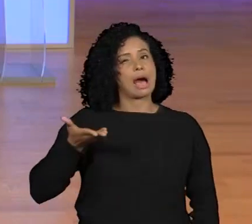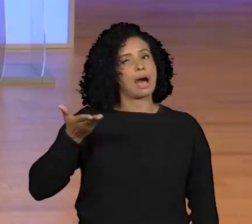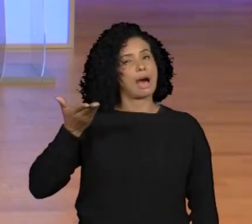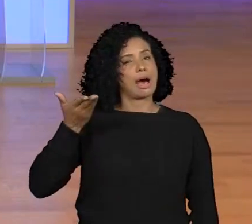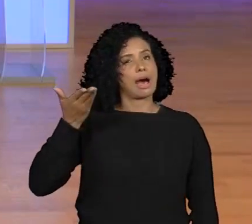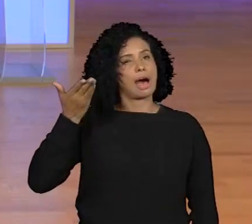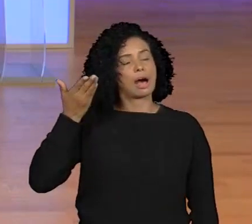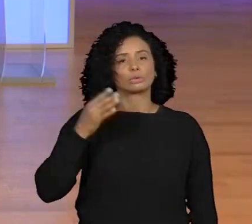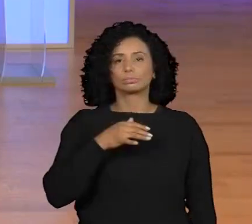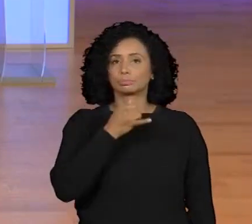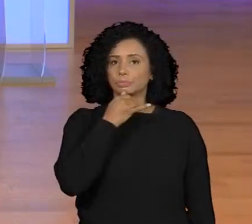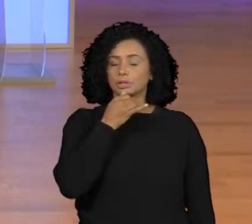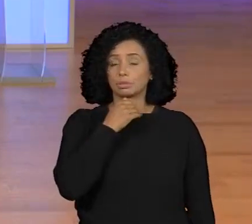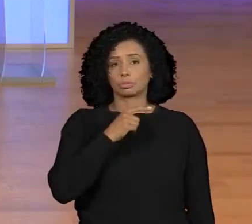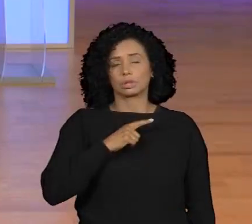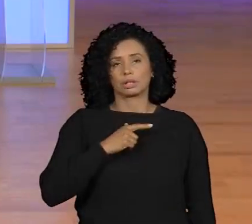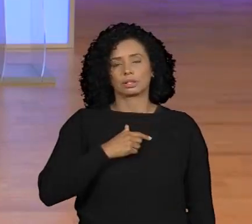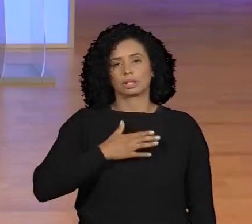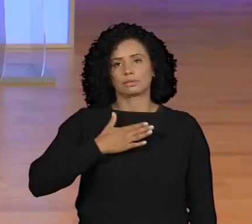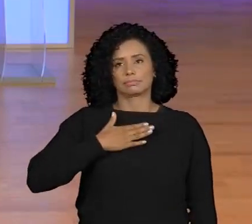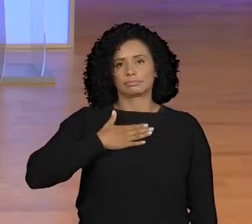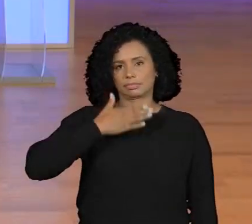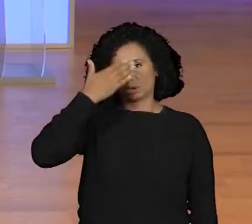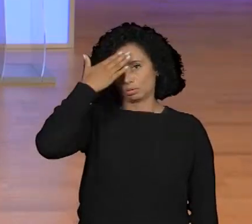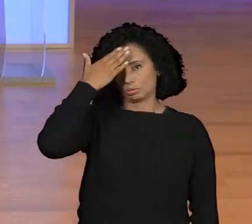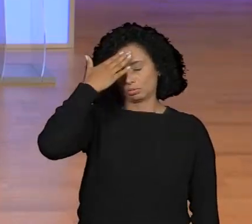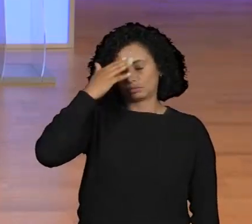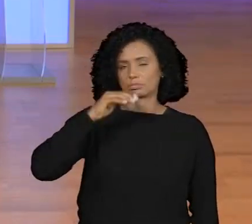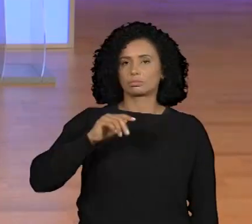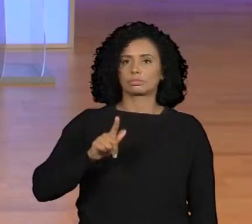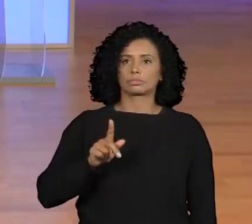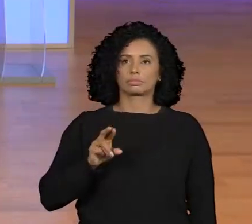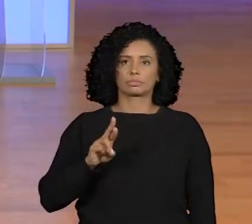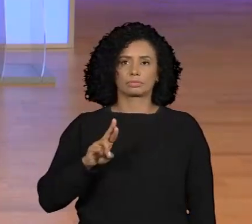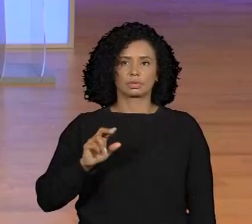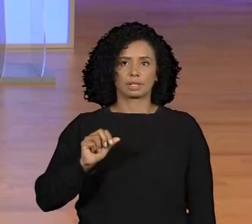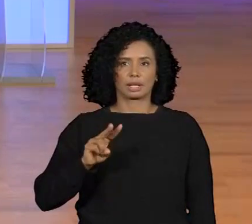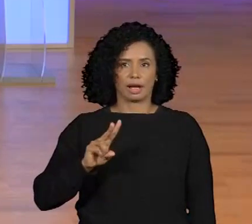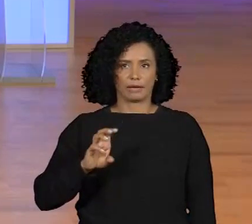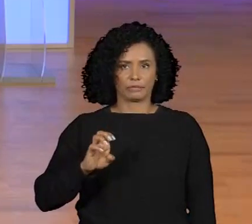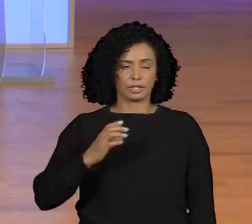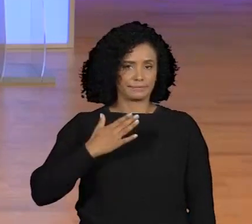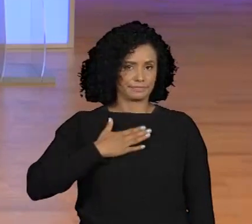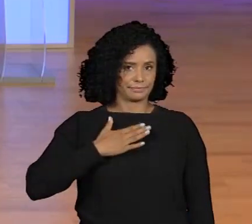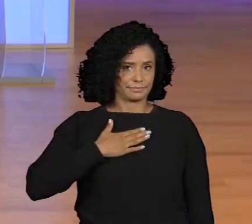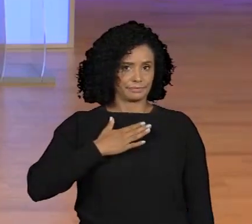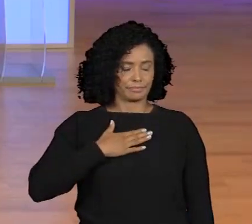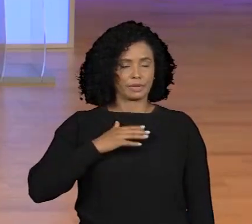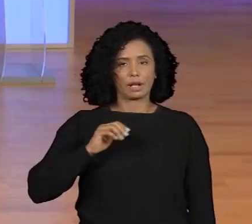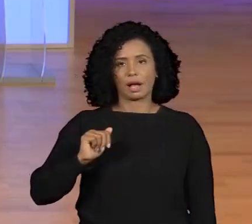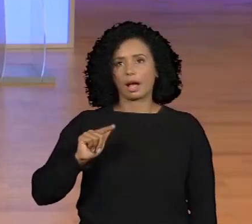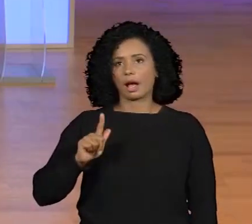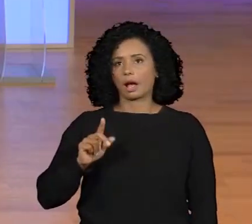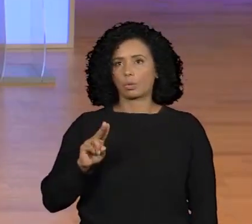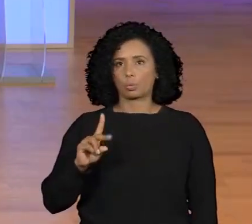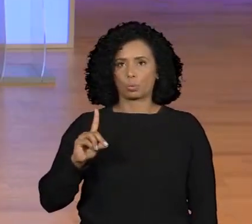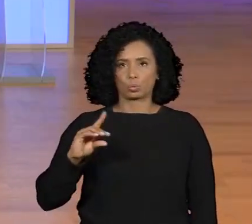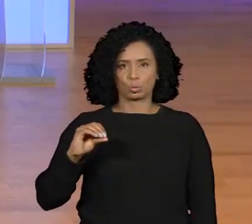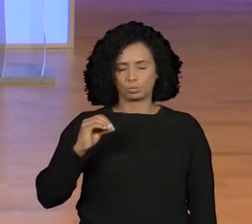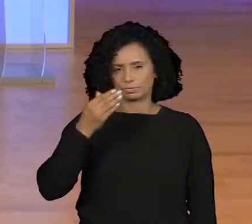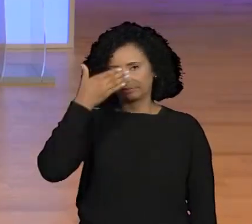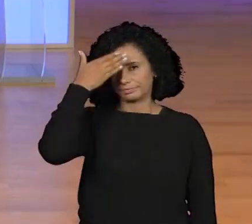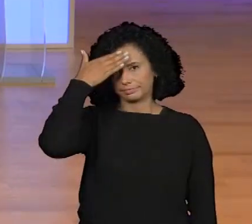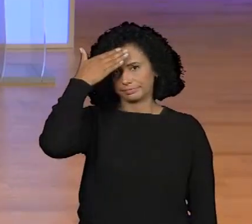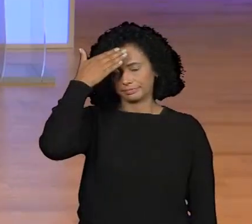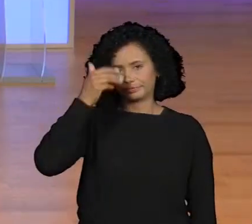a gente trabalha o agudo eo grave tá tem muita gente que fala assim a